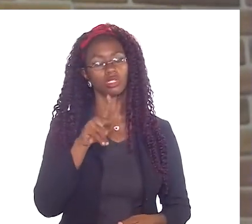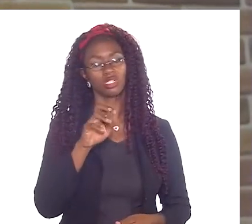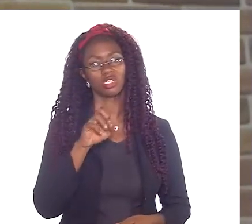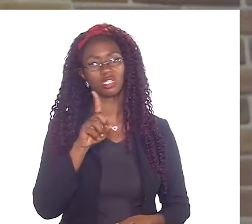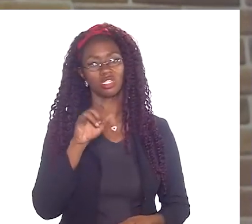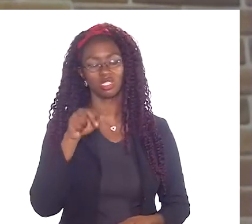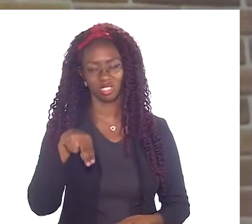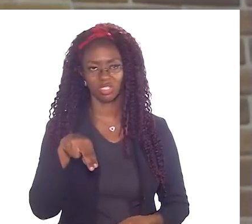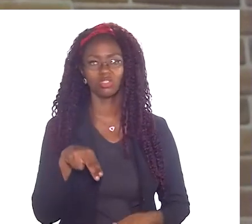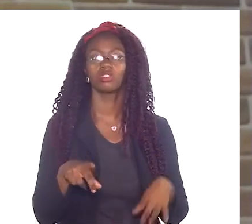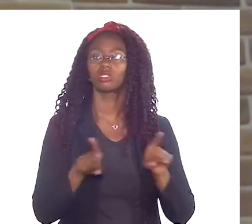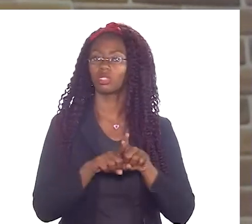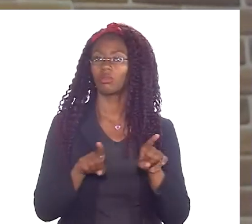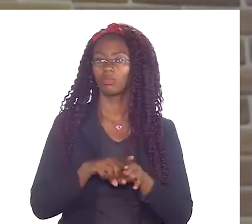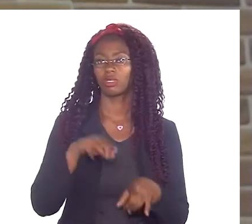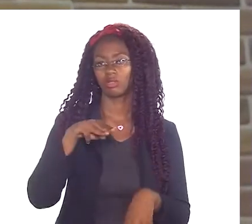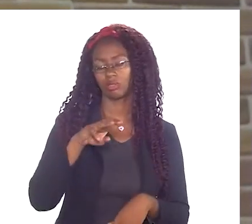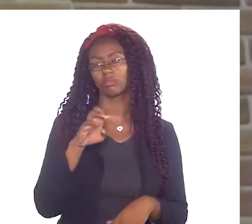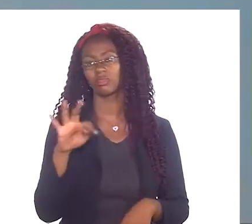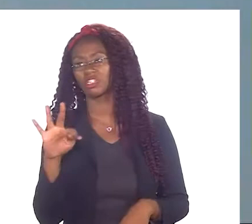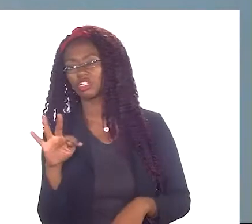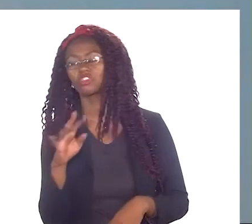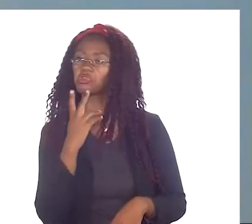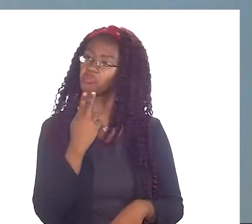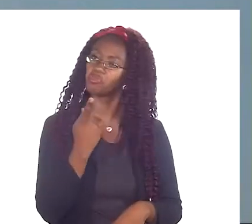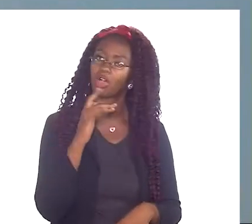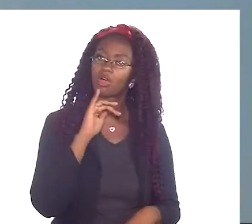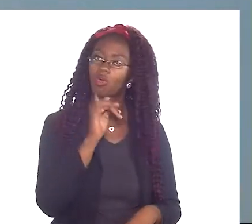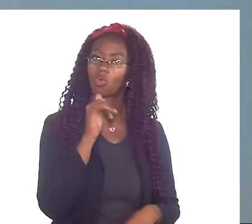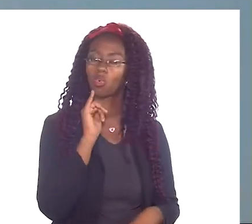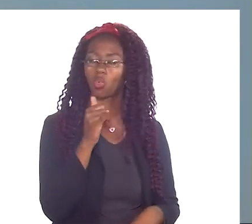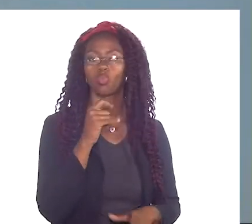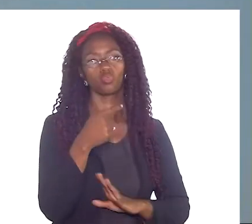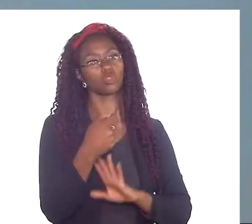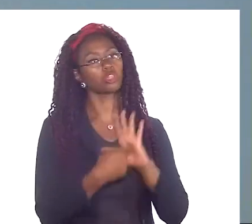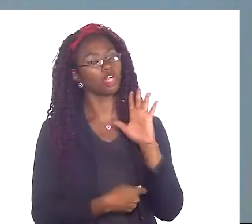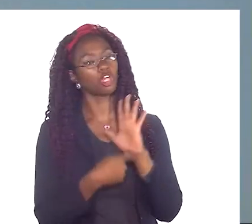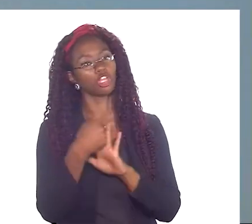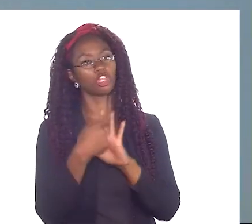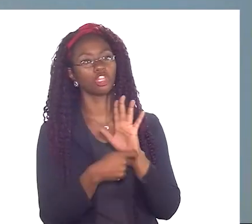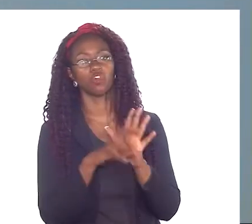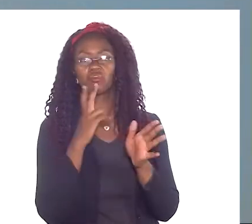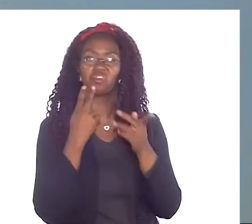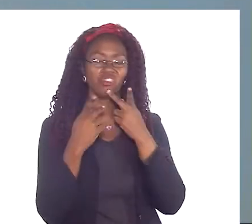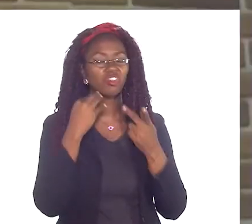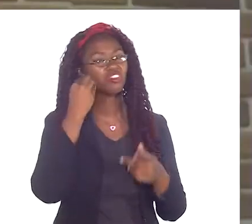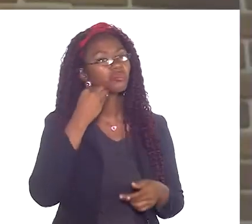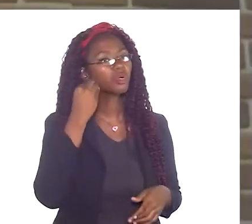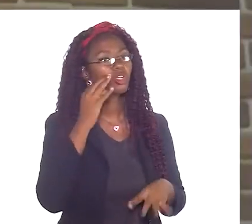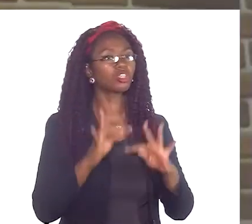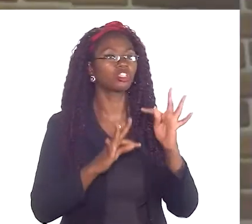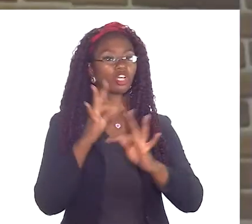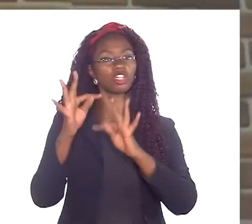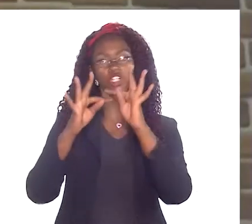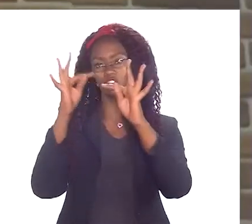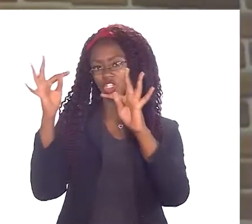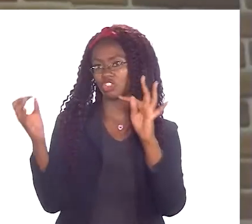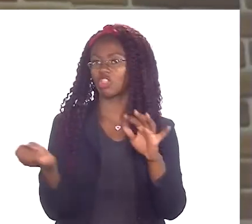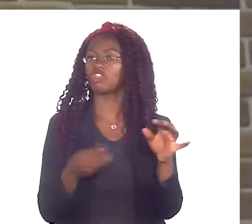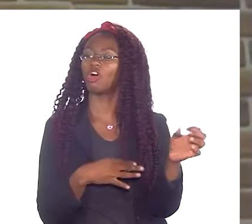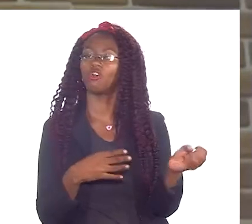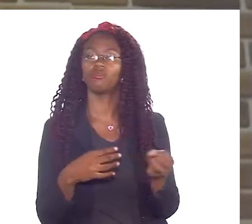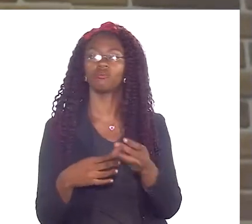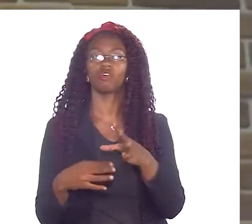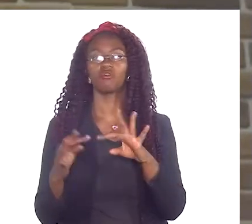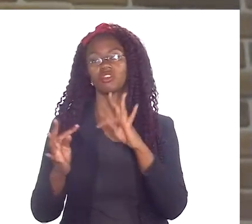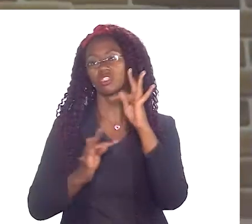LinkedIn. Você ter, por exemplo, um Medium onde você conta um pouco, você cria textos, né, falando sobre as suas experiências